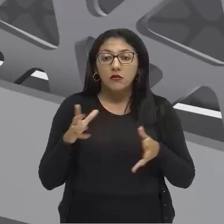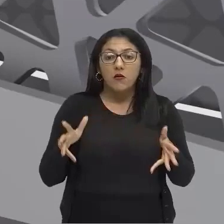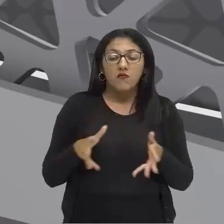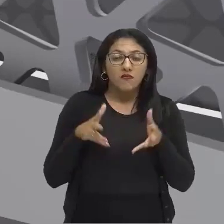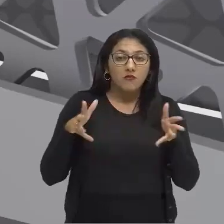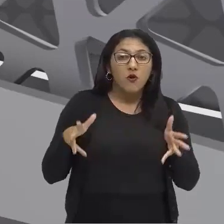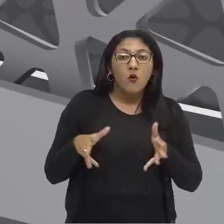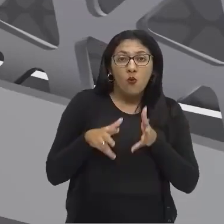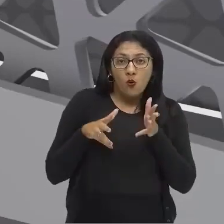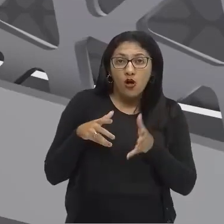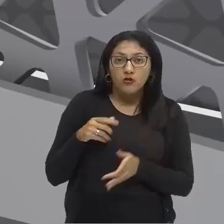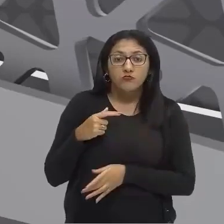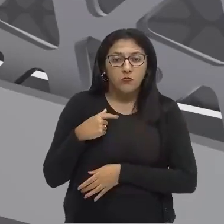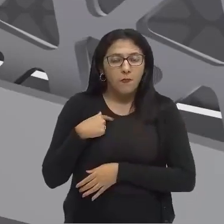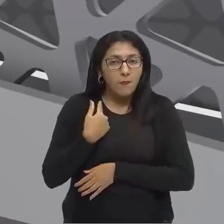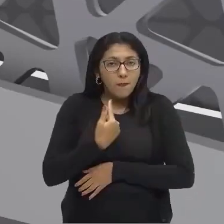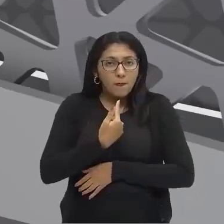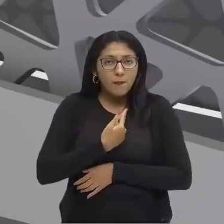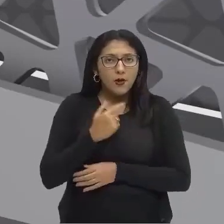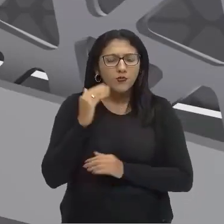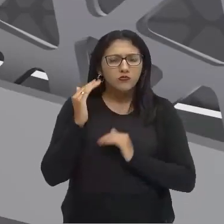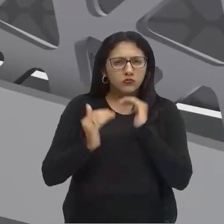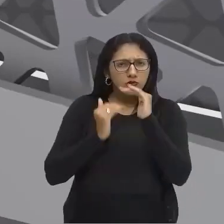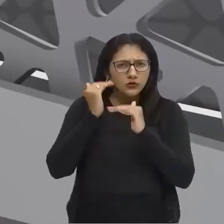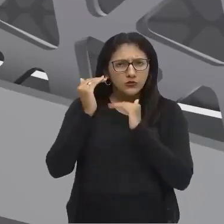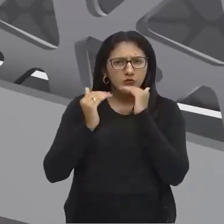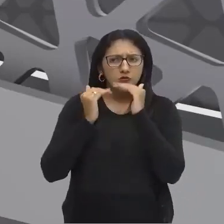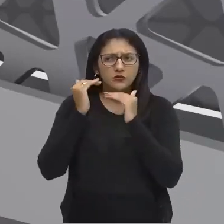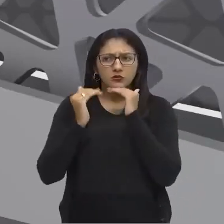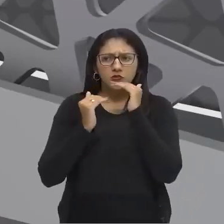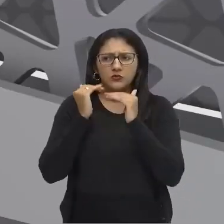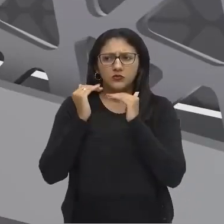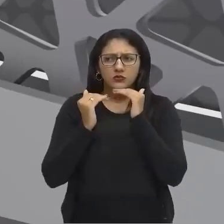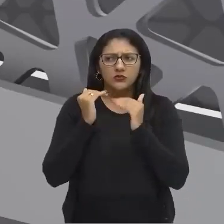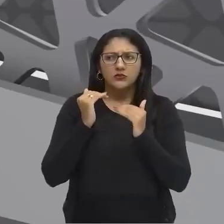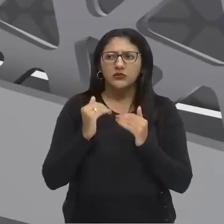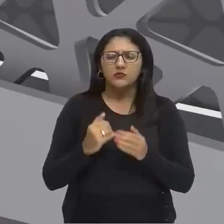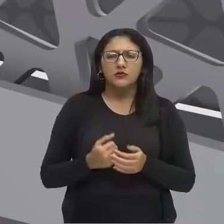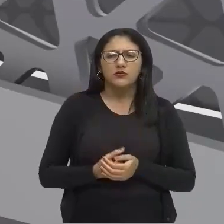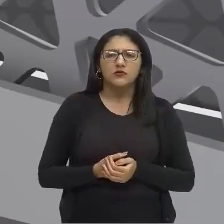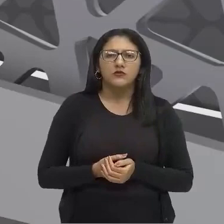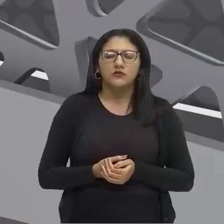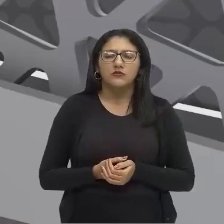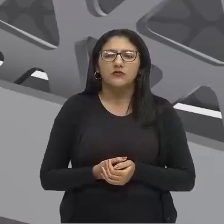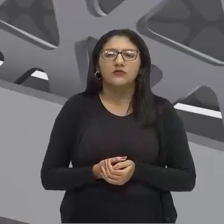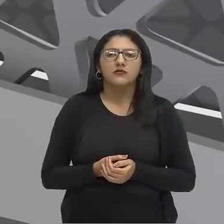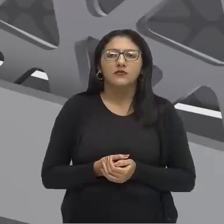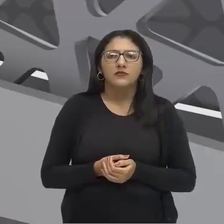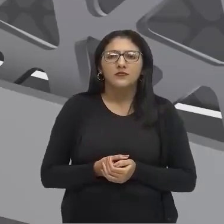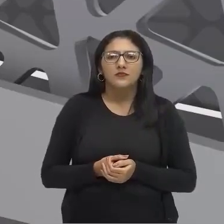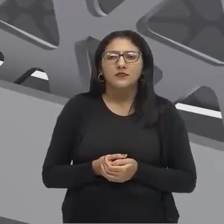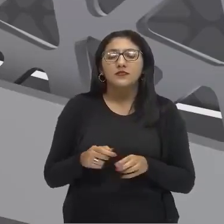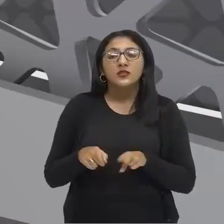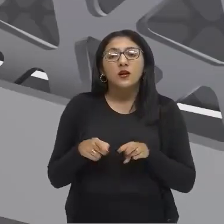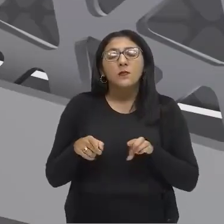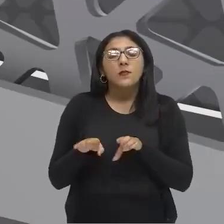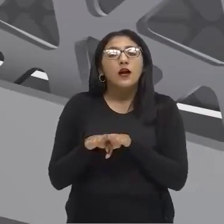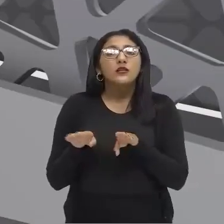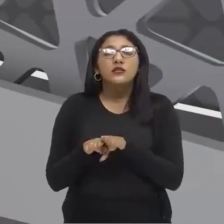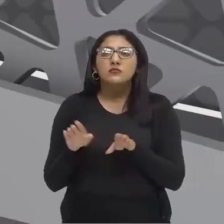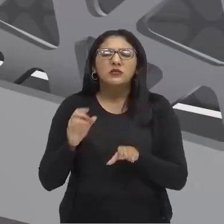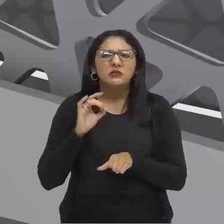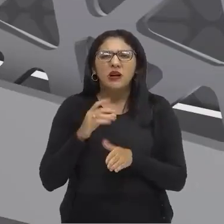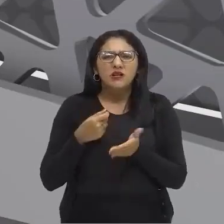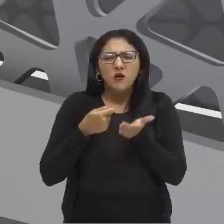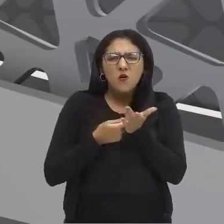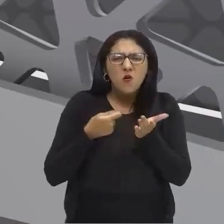contribuindo para o meu crescimento, para a minha realização, para a minha felicidade, tá? Mas eu também não posso só me cobrar,